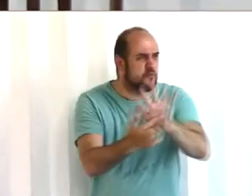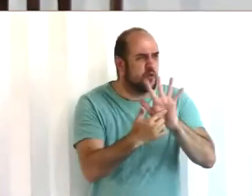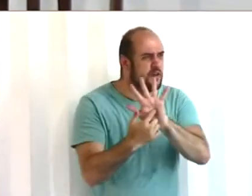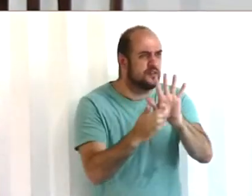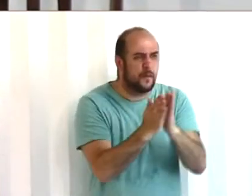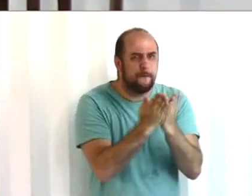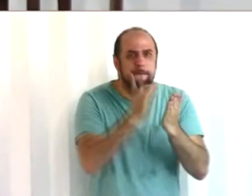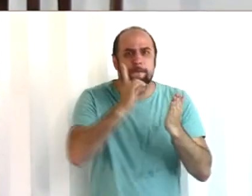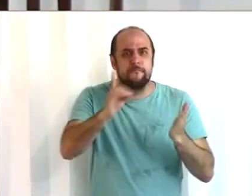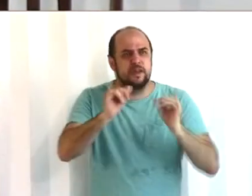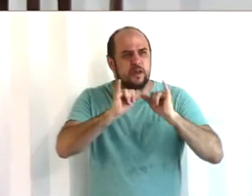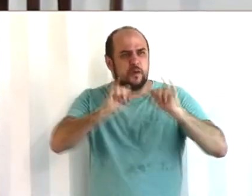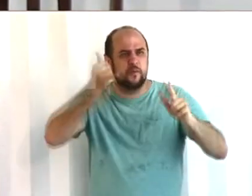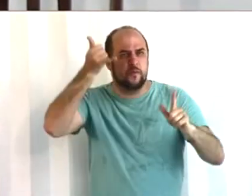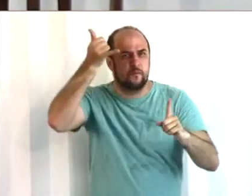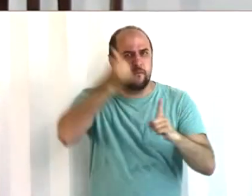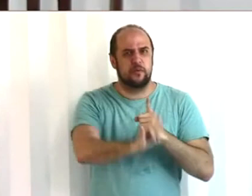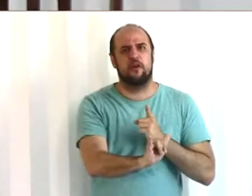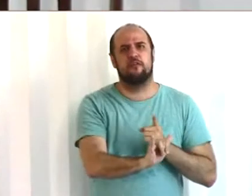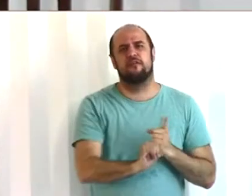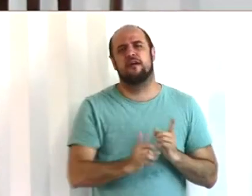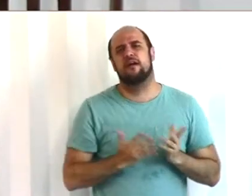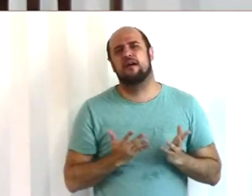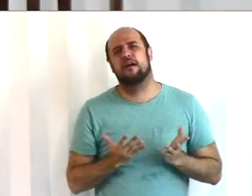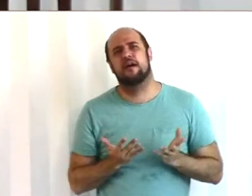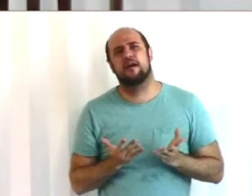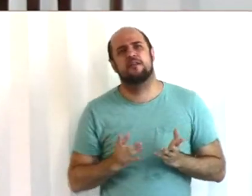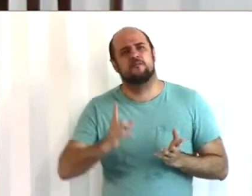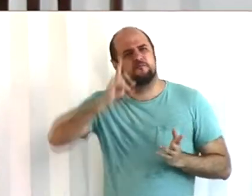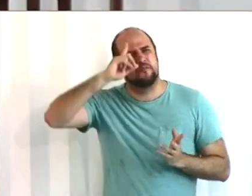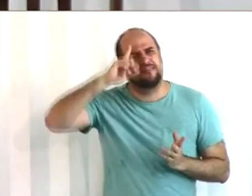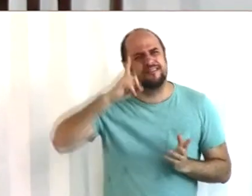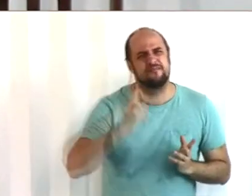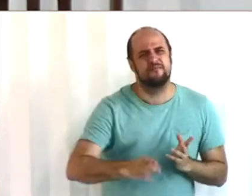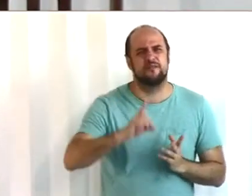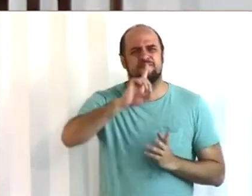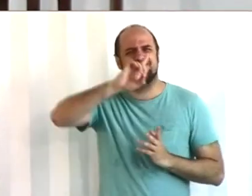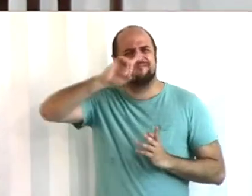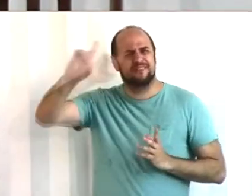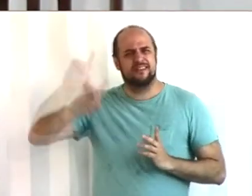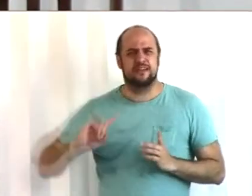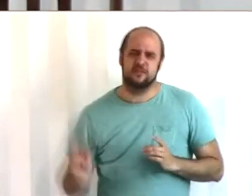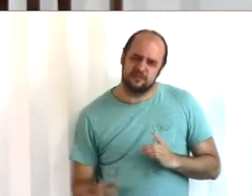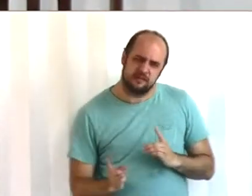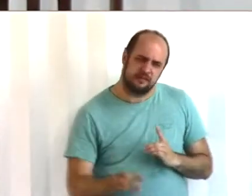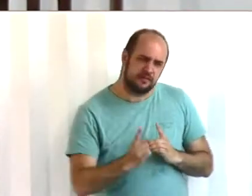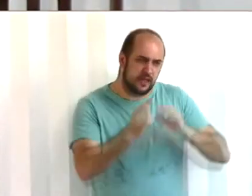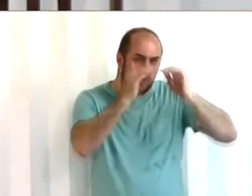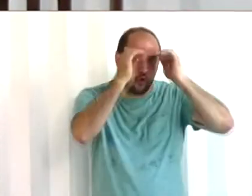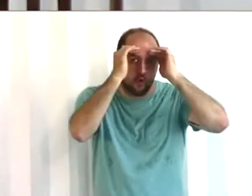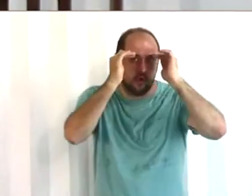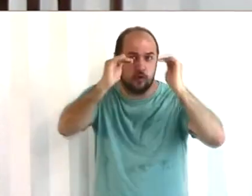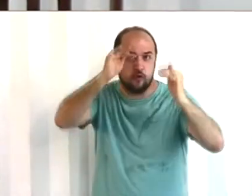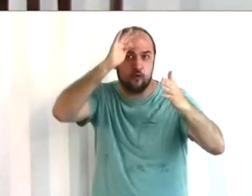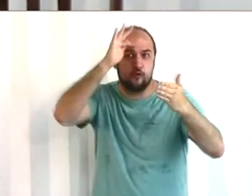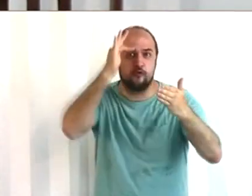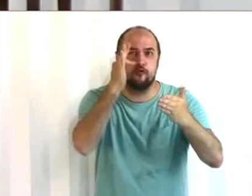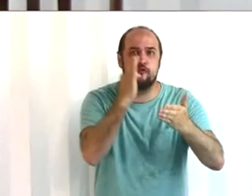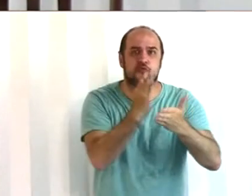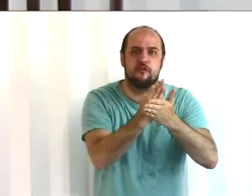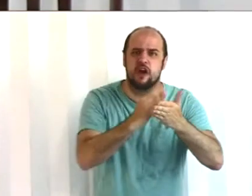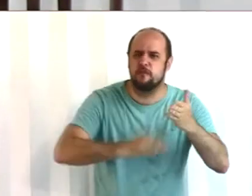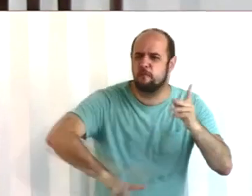das escrituras proféticas, segundo o mandamento do Deus eterno, para a obediência por fé